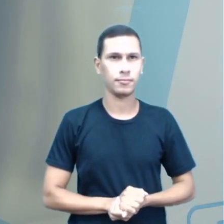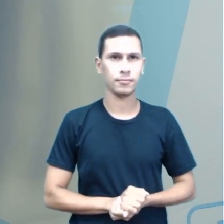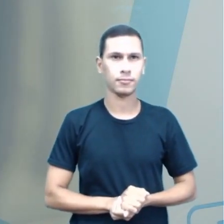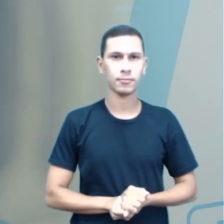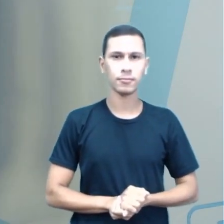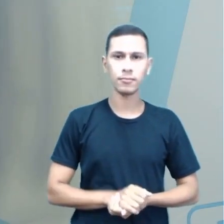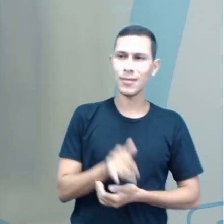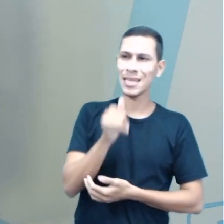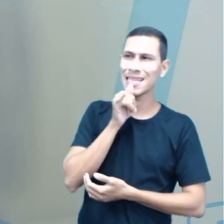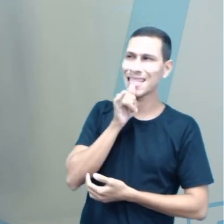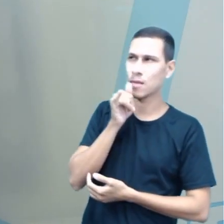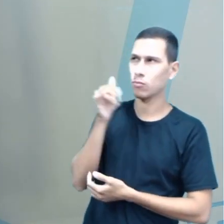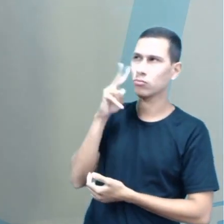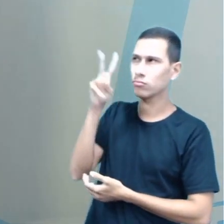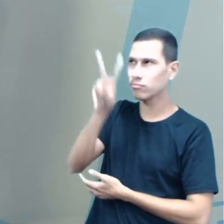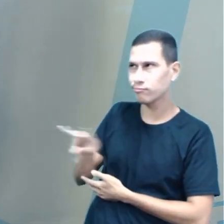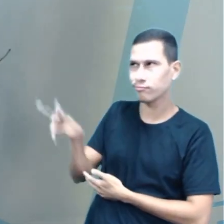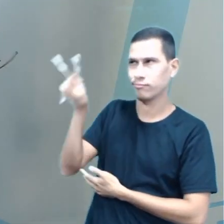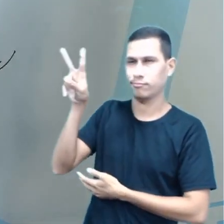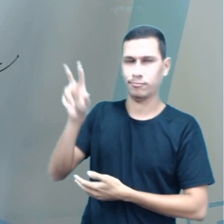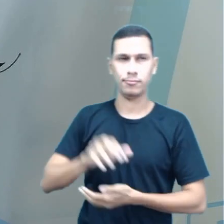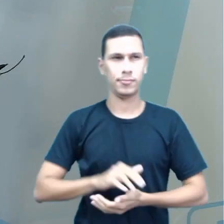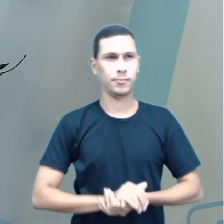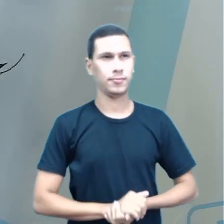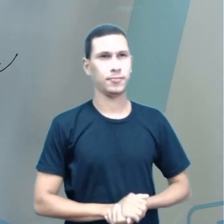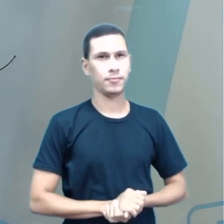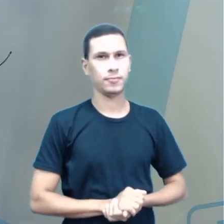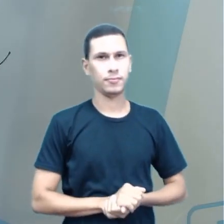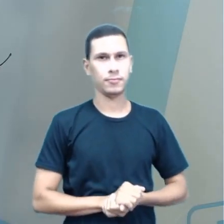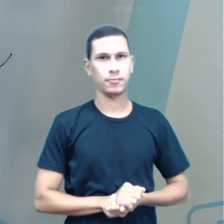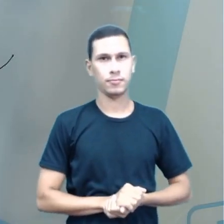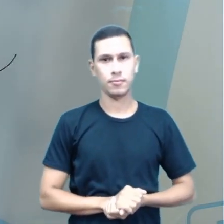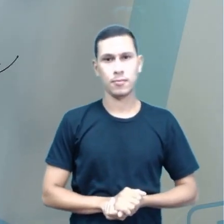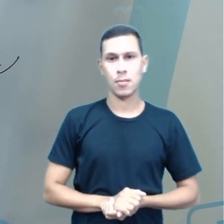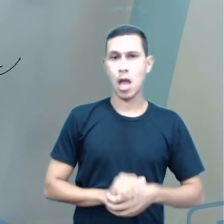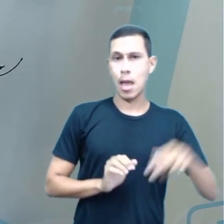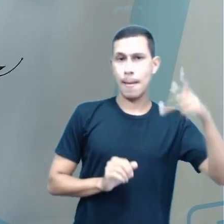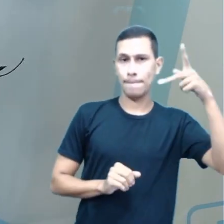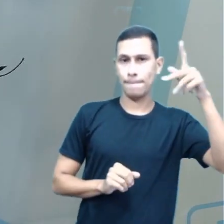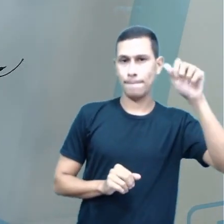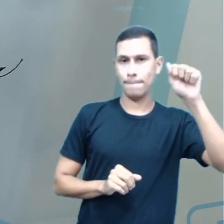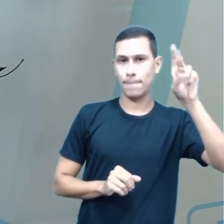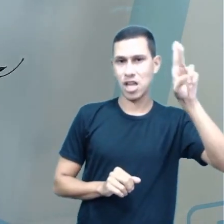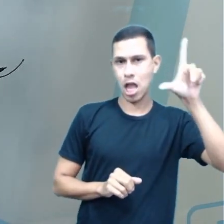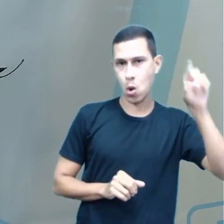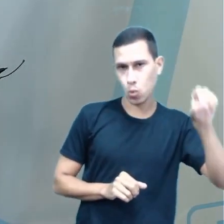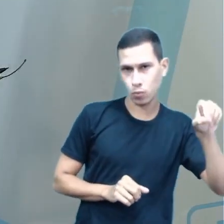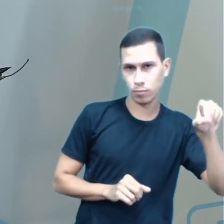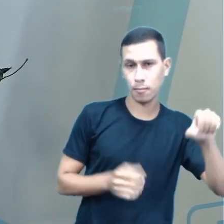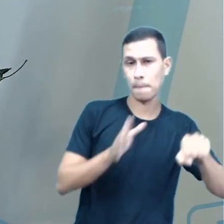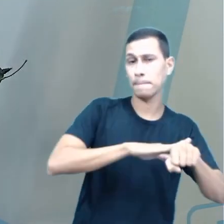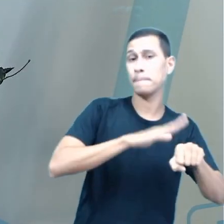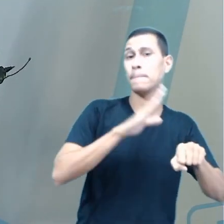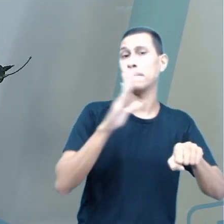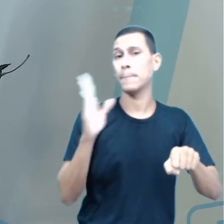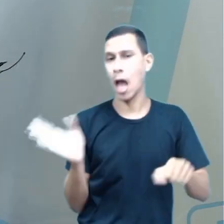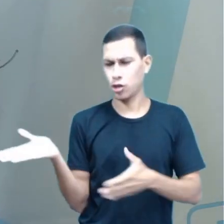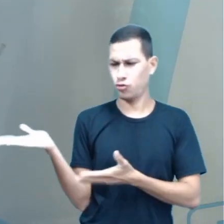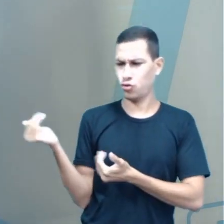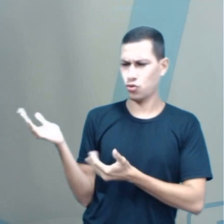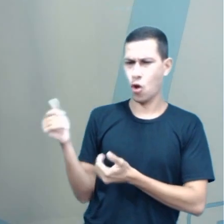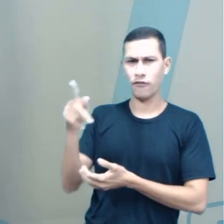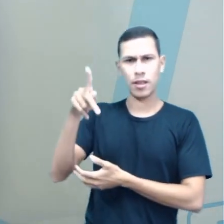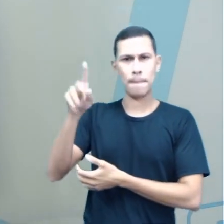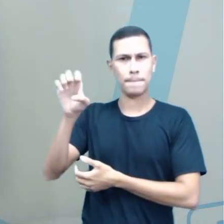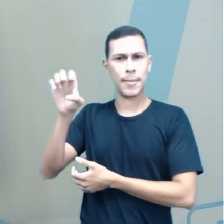Um exemplo aí, Paul is younger Pedro. Eu quero falar que Paulo é mais jovem que Pedro. O que é que eu vou fazer?